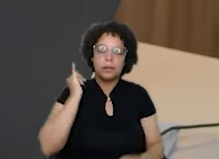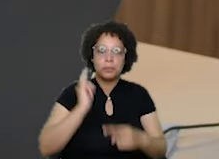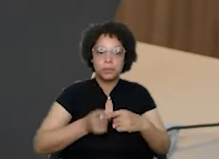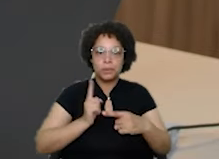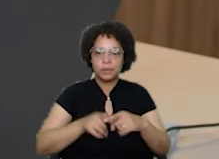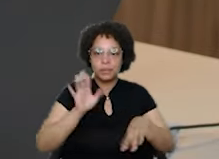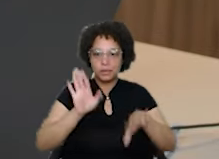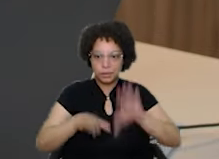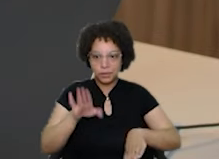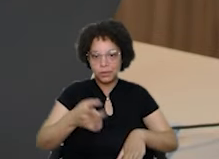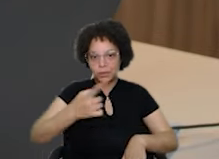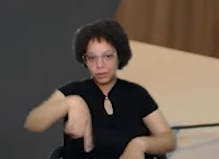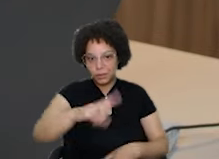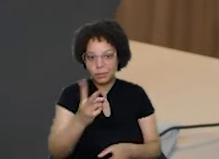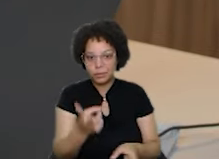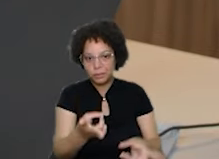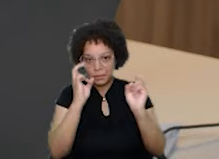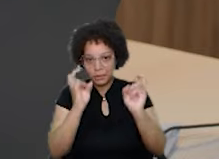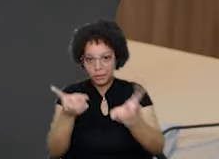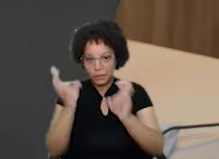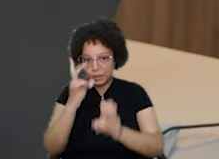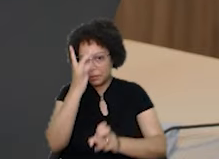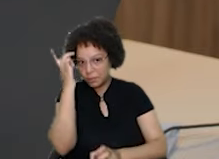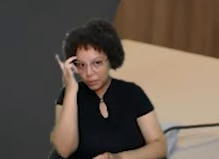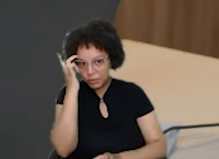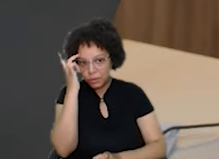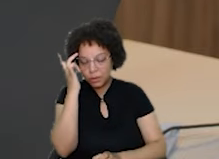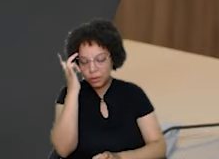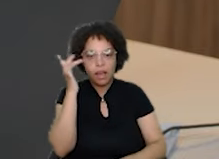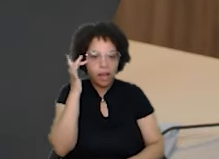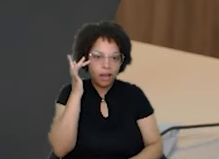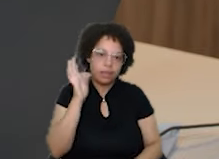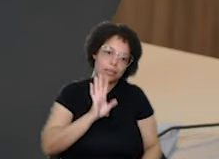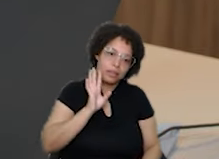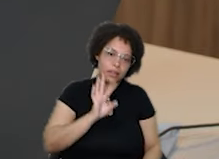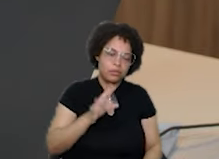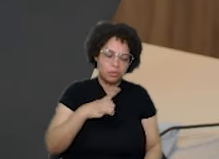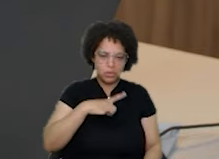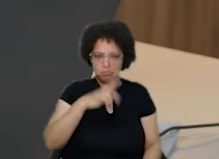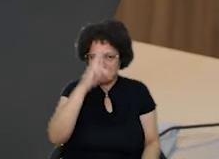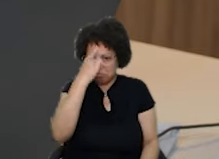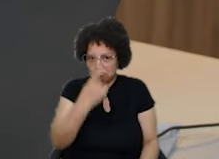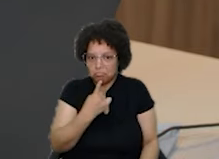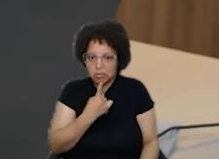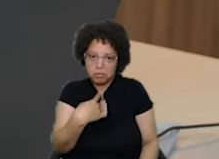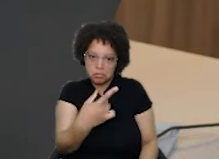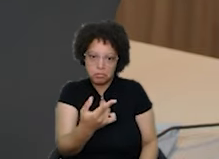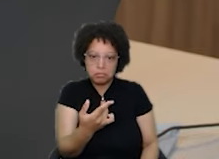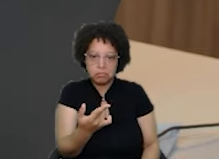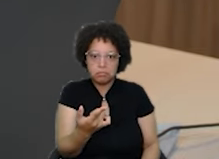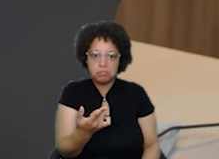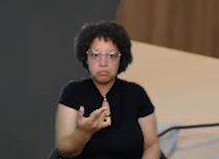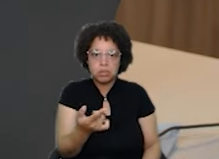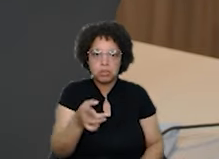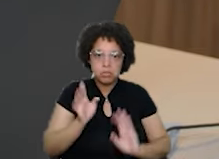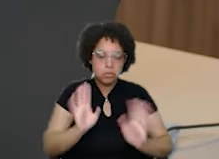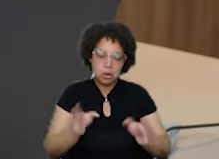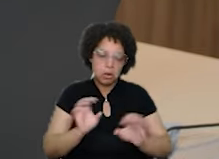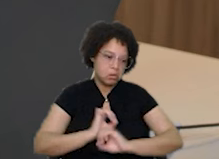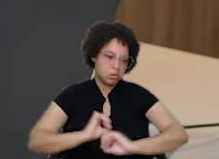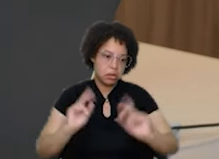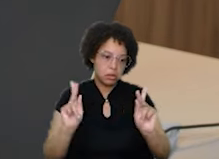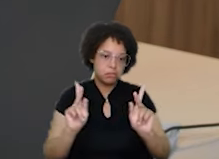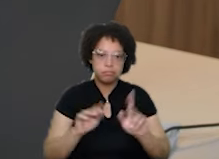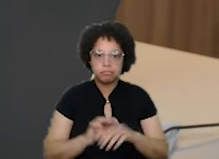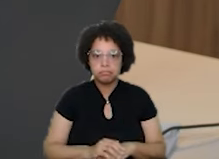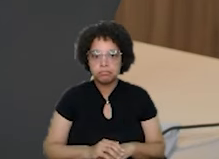gente percebe que o empresário Ele acha que assim não legal eu já tenho uma um perfil já fiz minha parte né Já